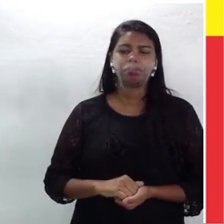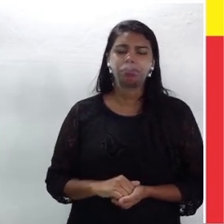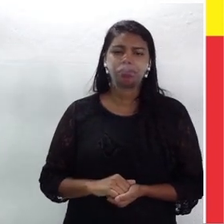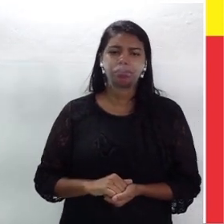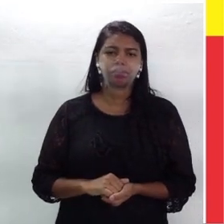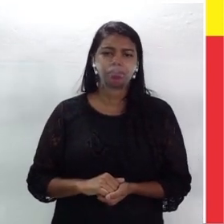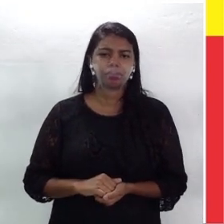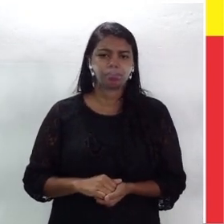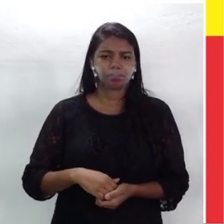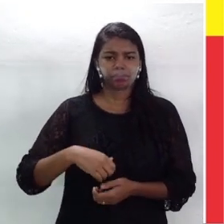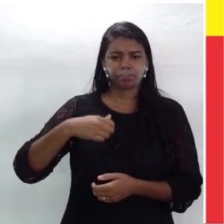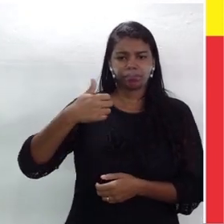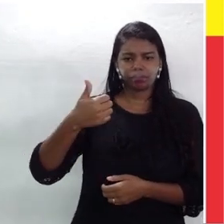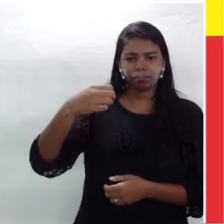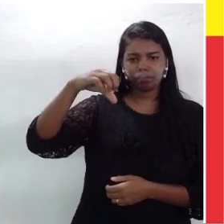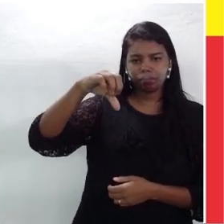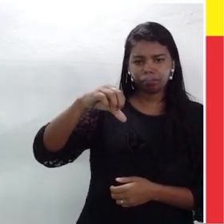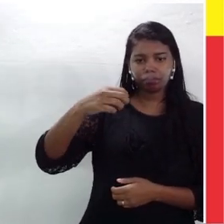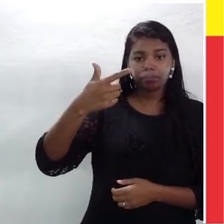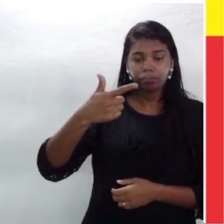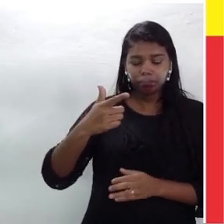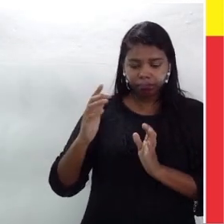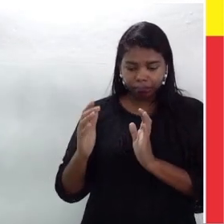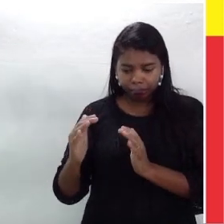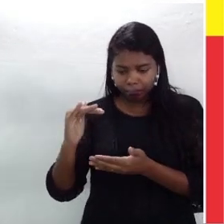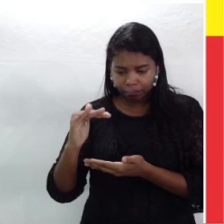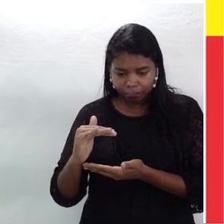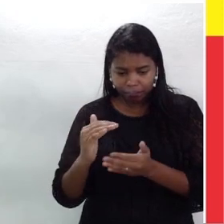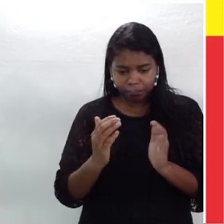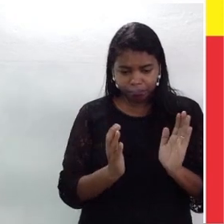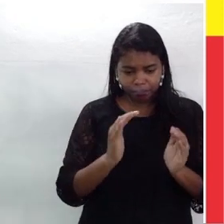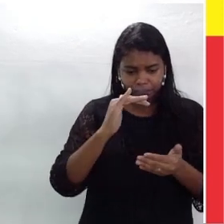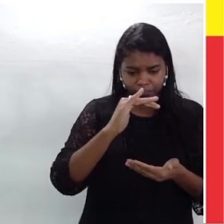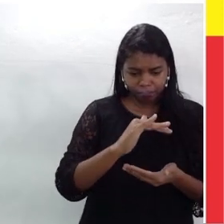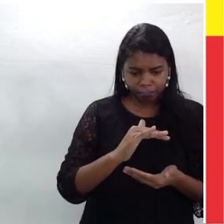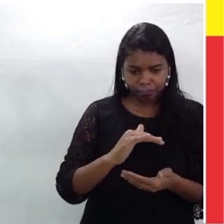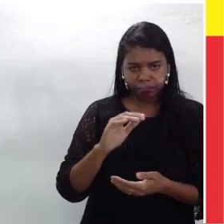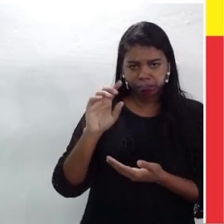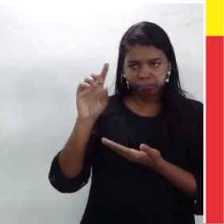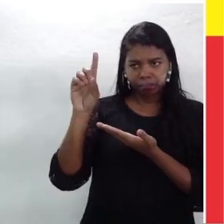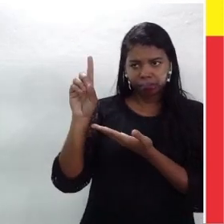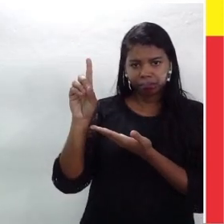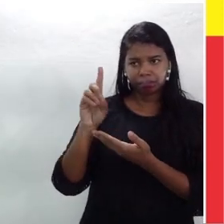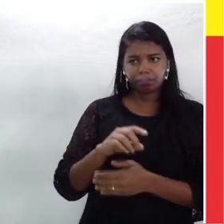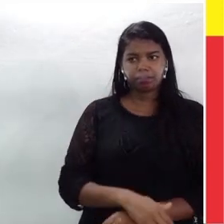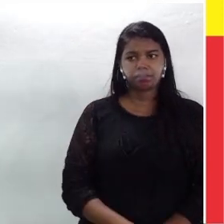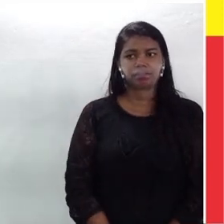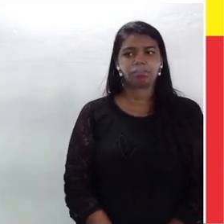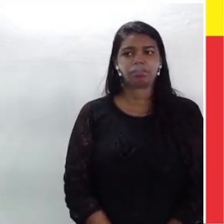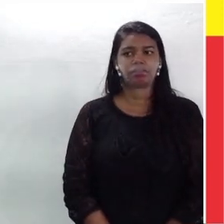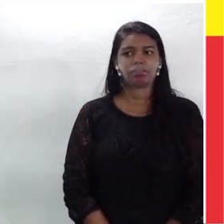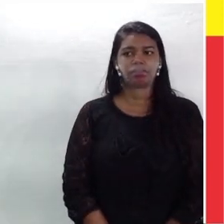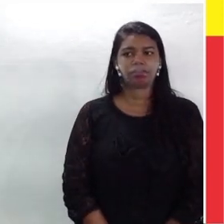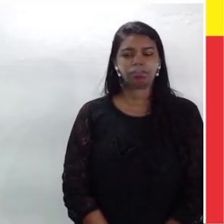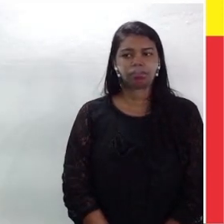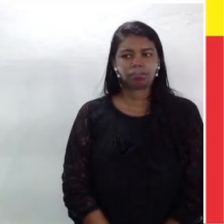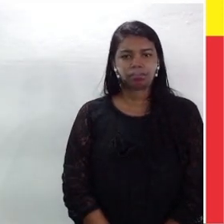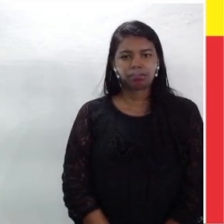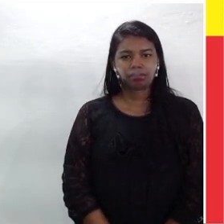ser 192 caixinhas daquela. A letra D é a nossa resposta.